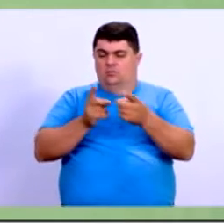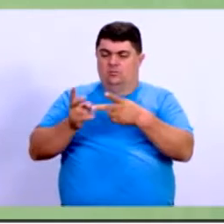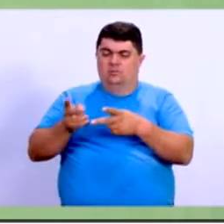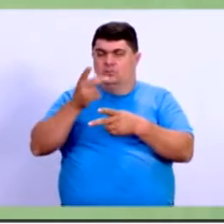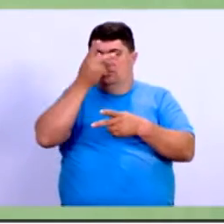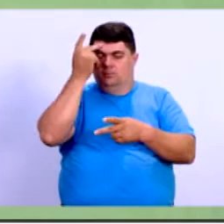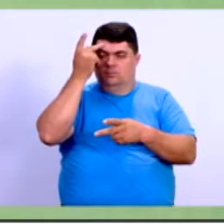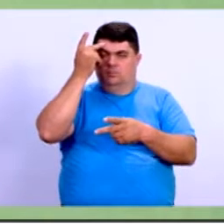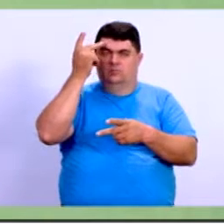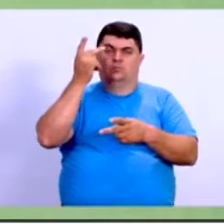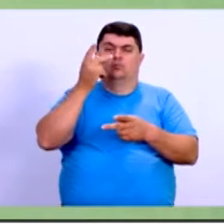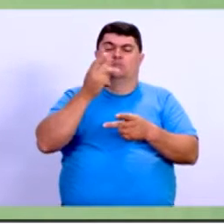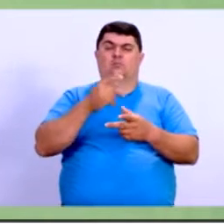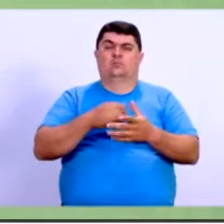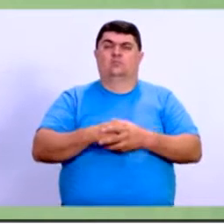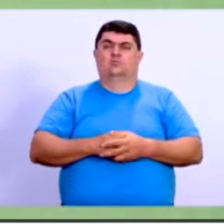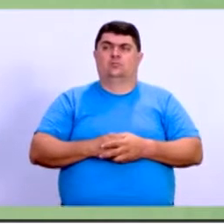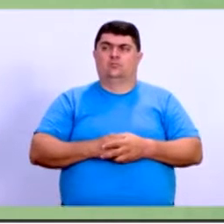compra,